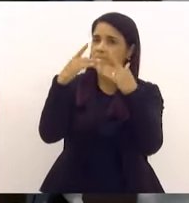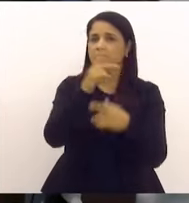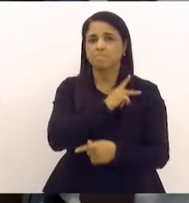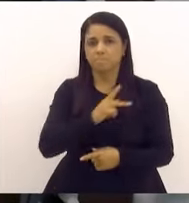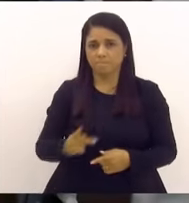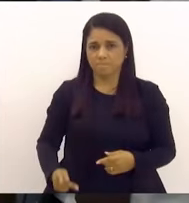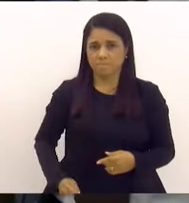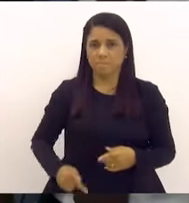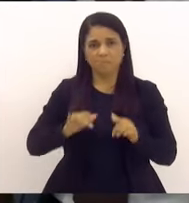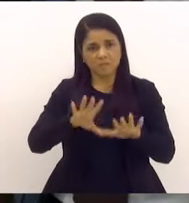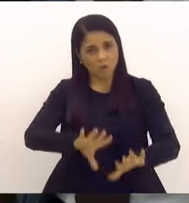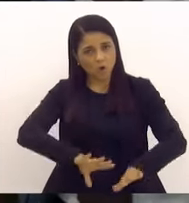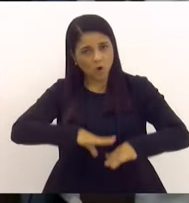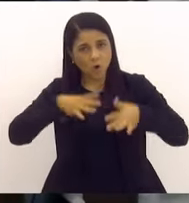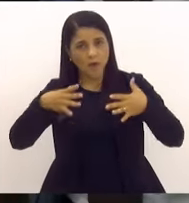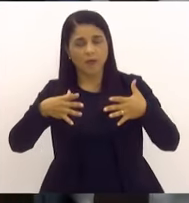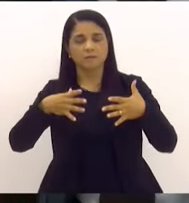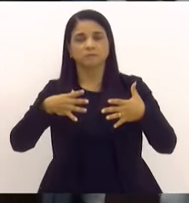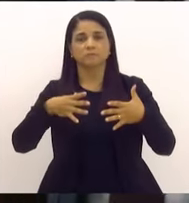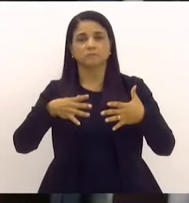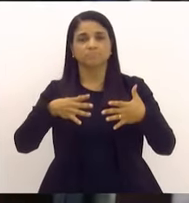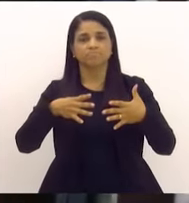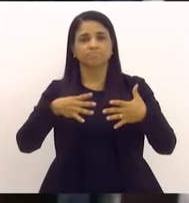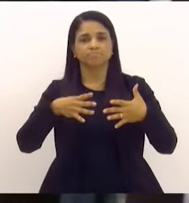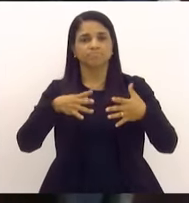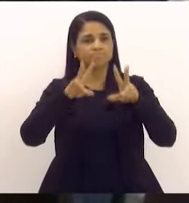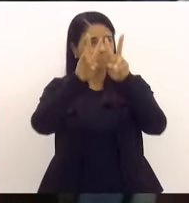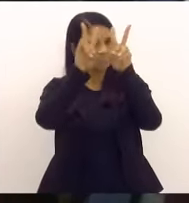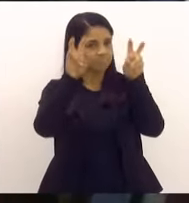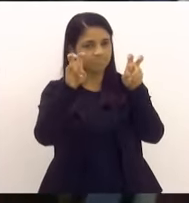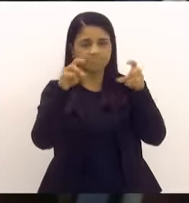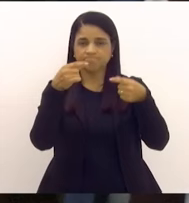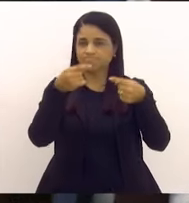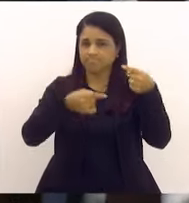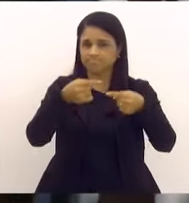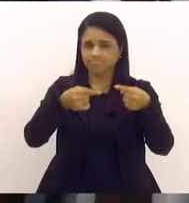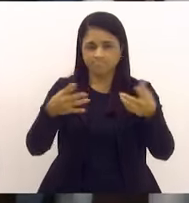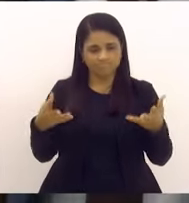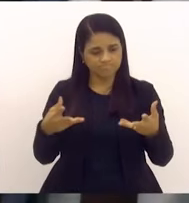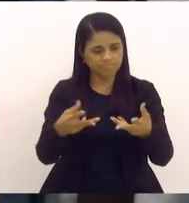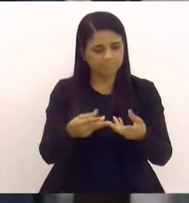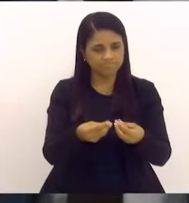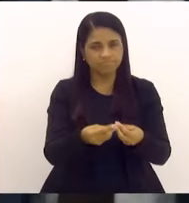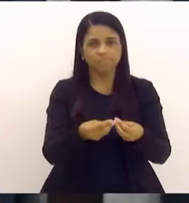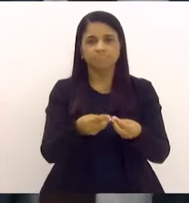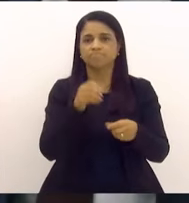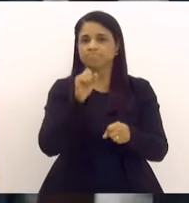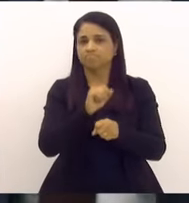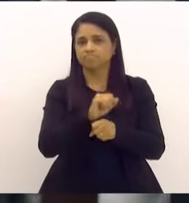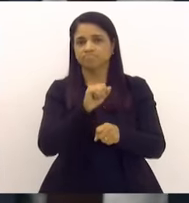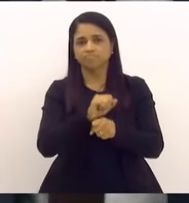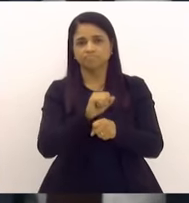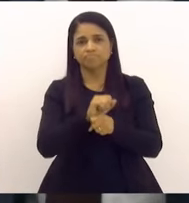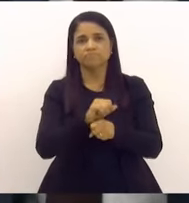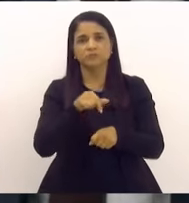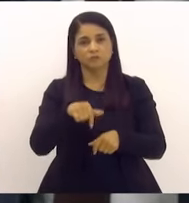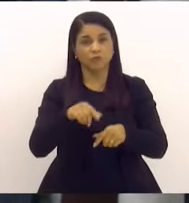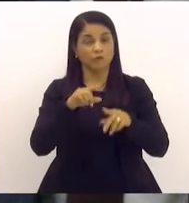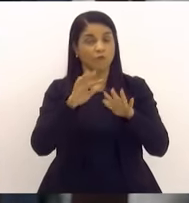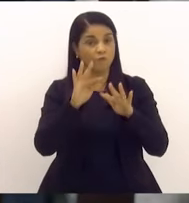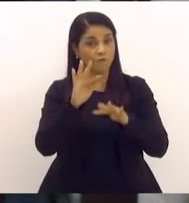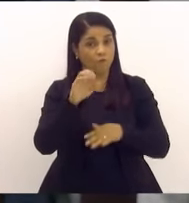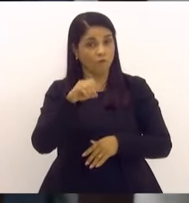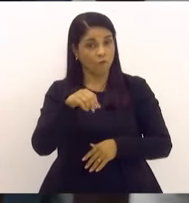pela coragem, pela hombridade de tocar em temas sensíveis, que está sendo aguardado por muito tempo, já foi objeto de fórum nessa